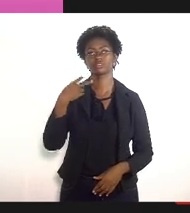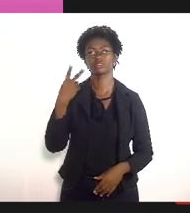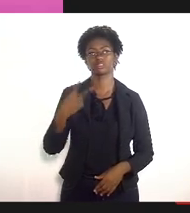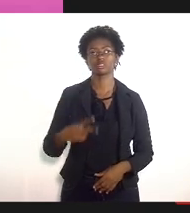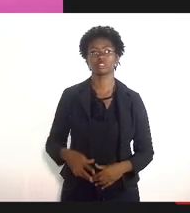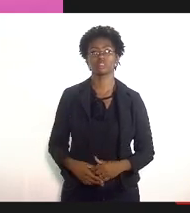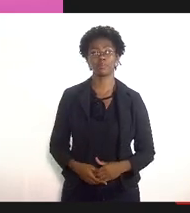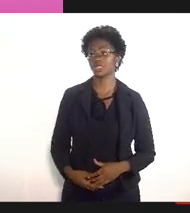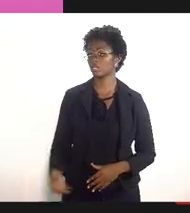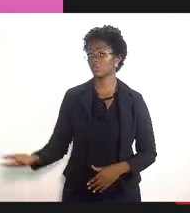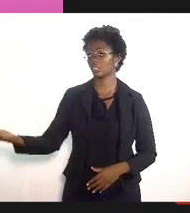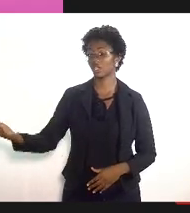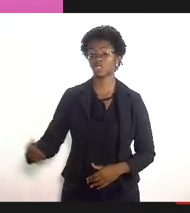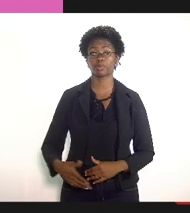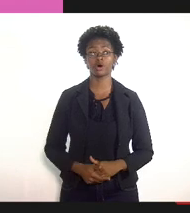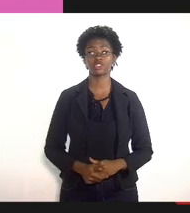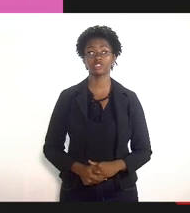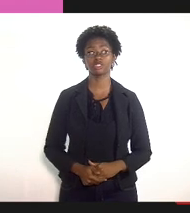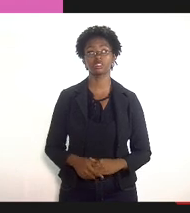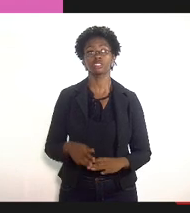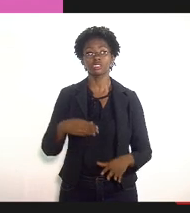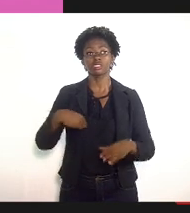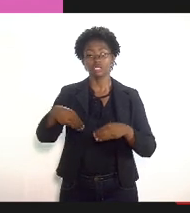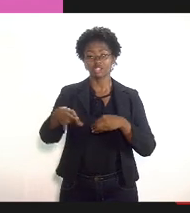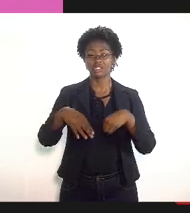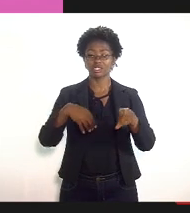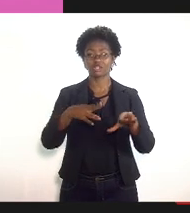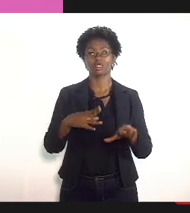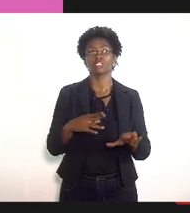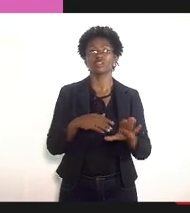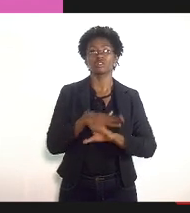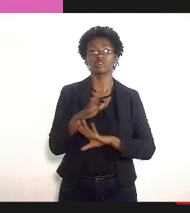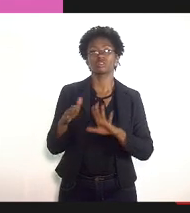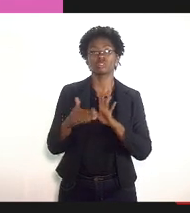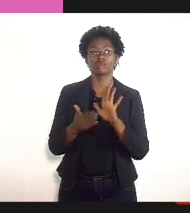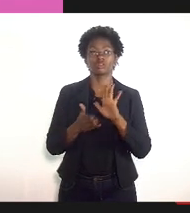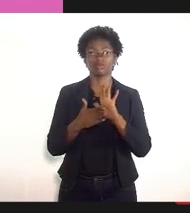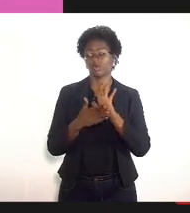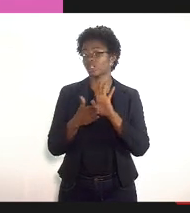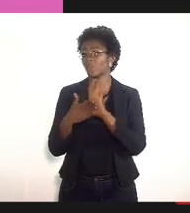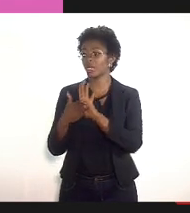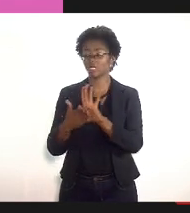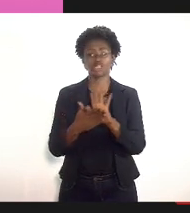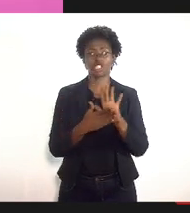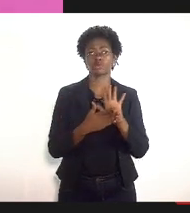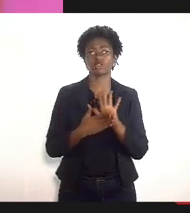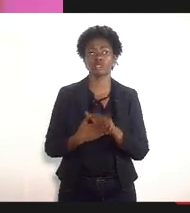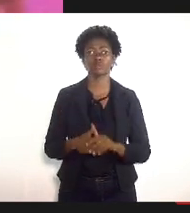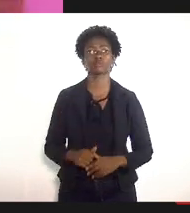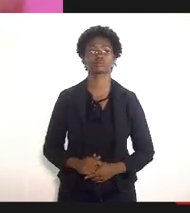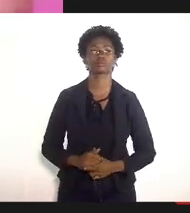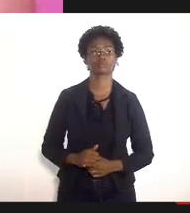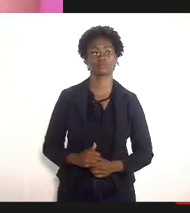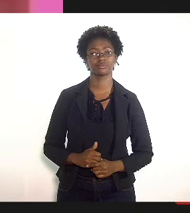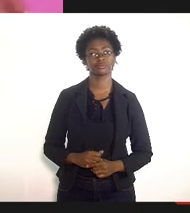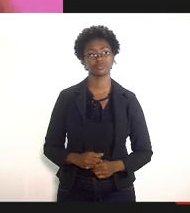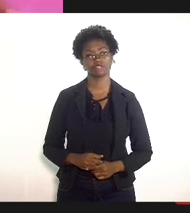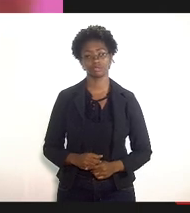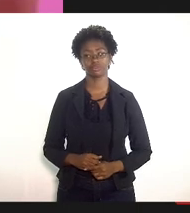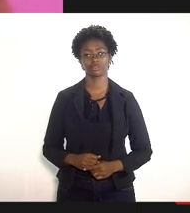possa encaminhar todas as propostas aqui apresentadas, que são propostas a